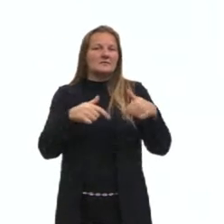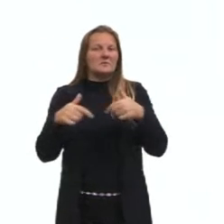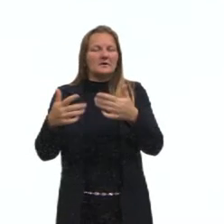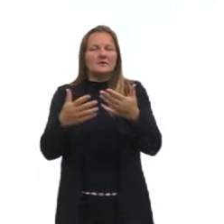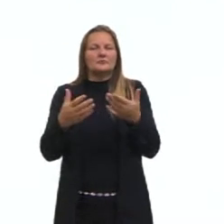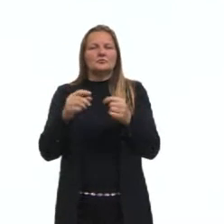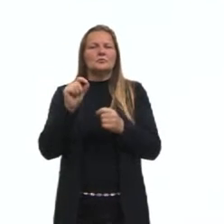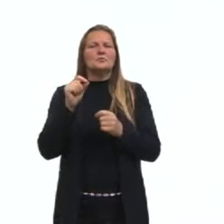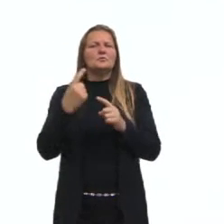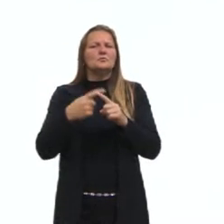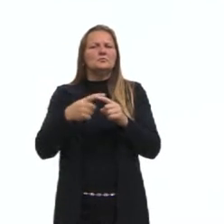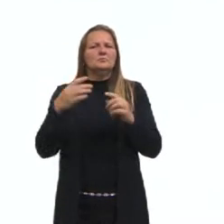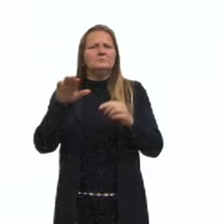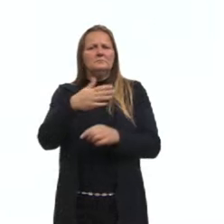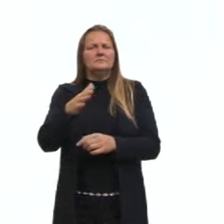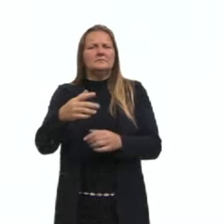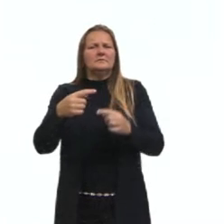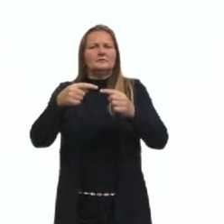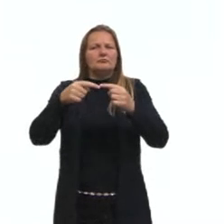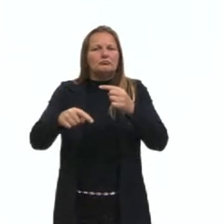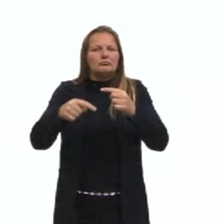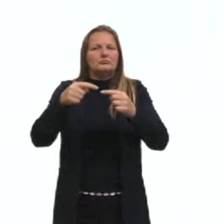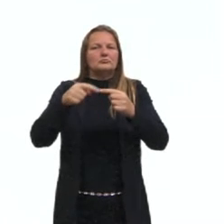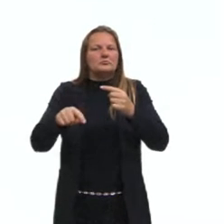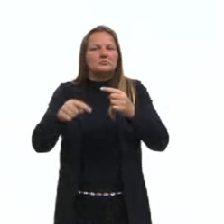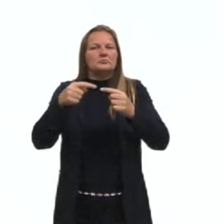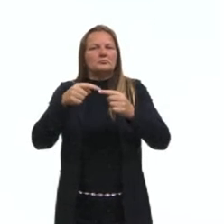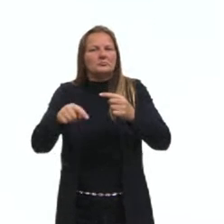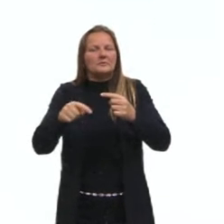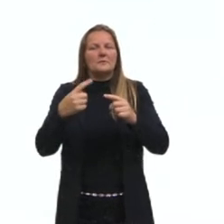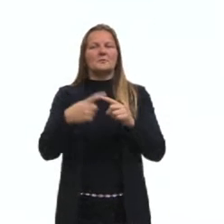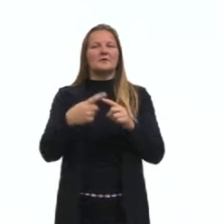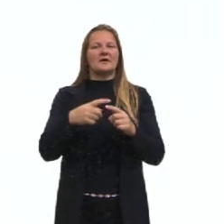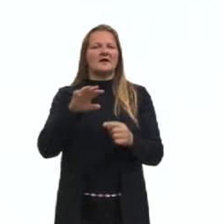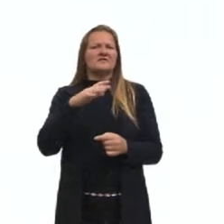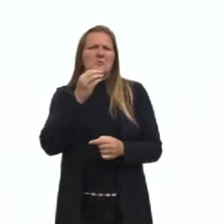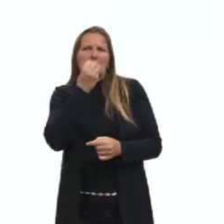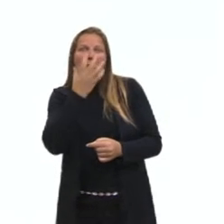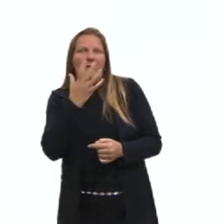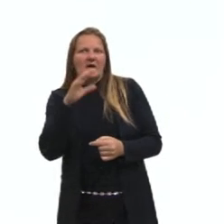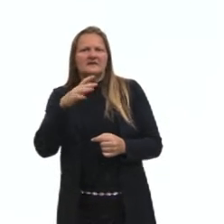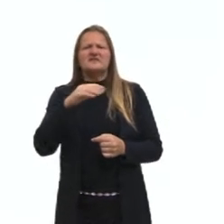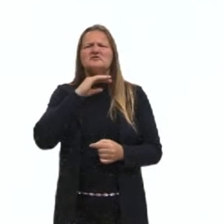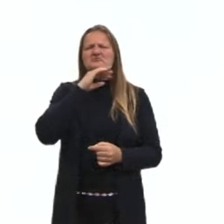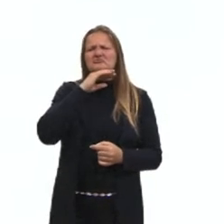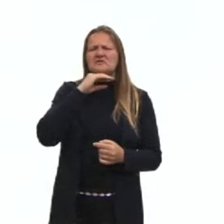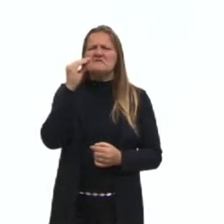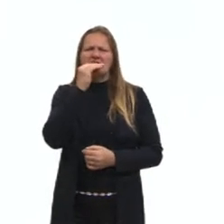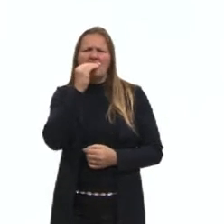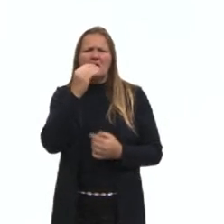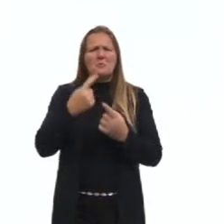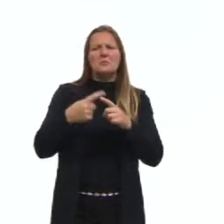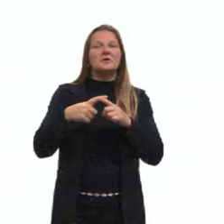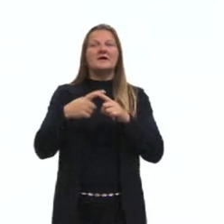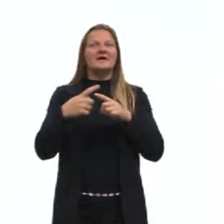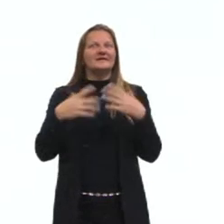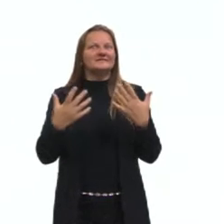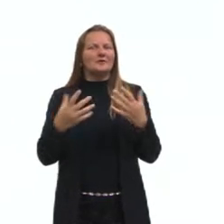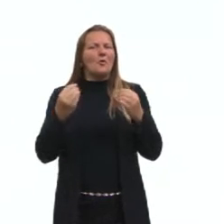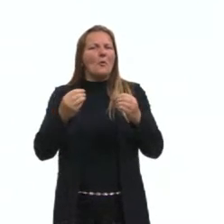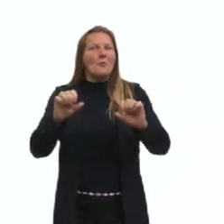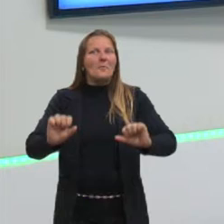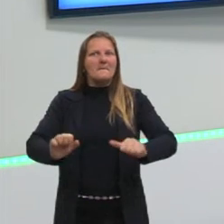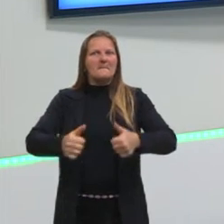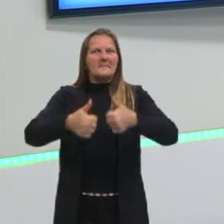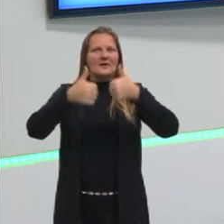né? Por que que às vezes o sinal ele tá bom, às vezes ele tá ruim? O que que explica isso, né? Como que a gente pode melhorar esse